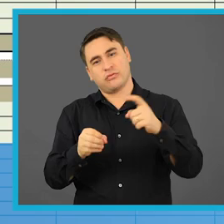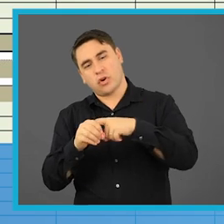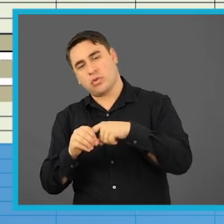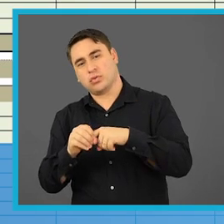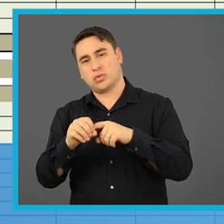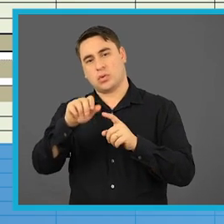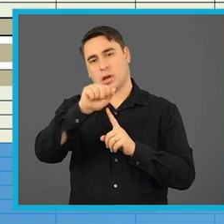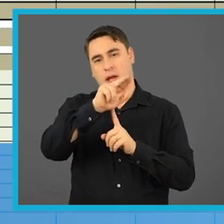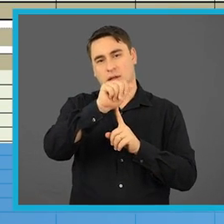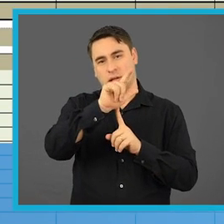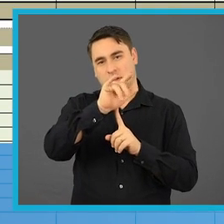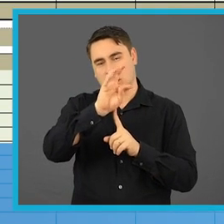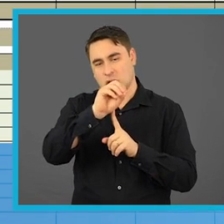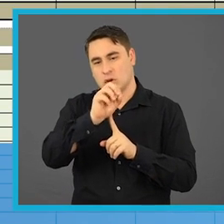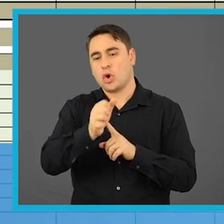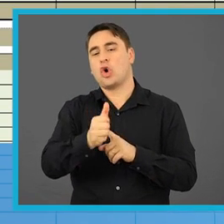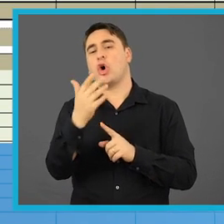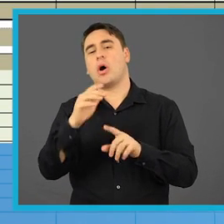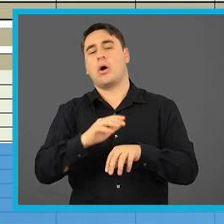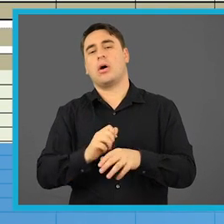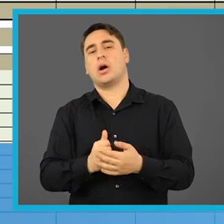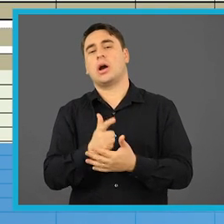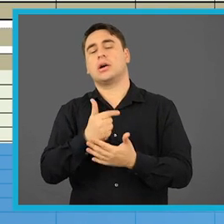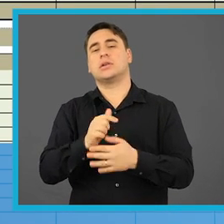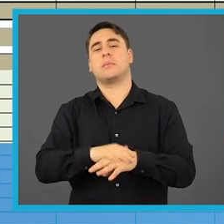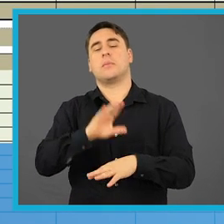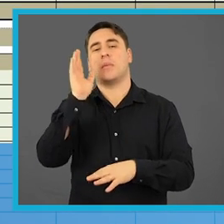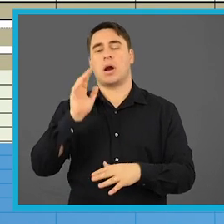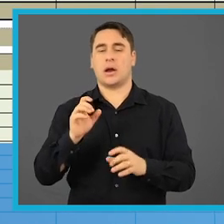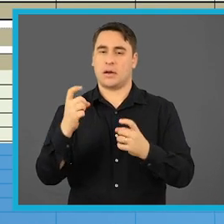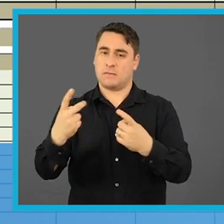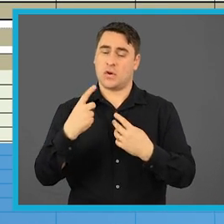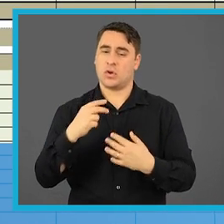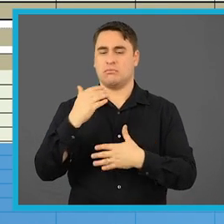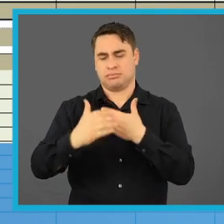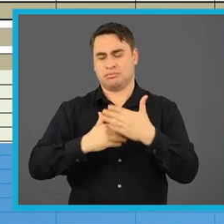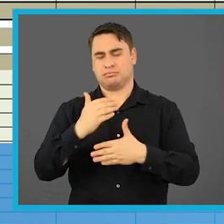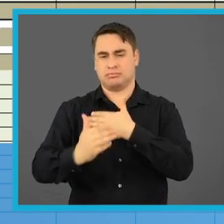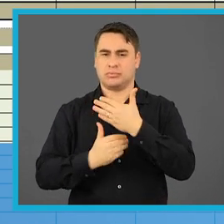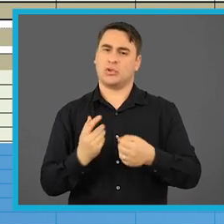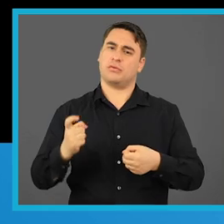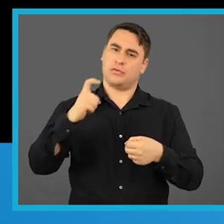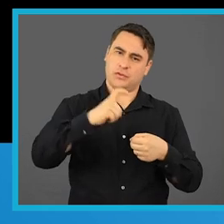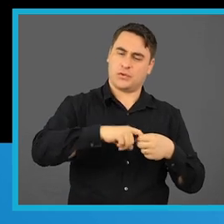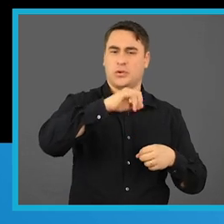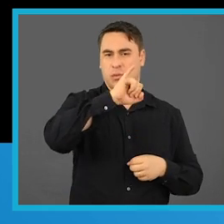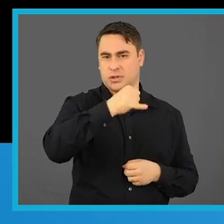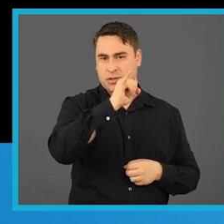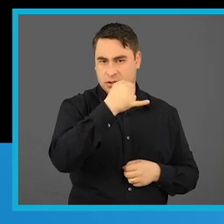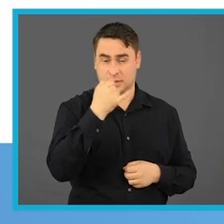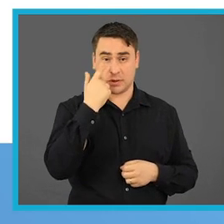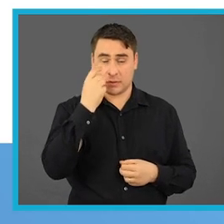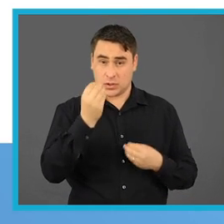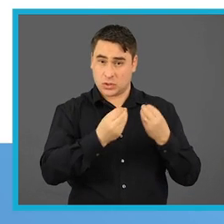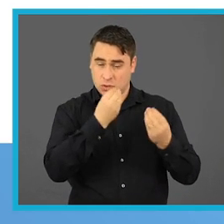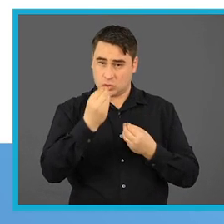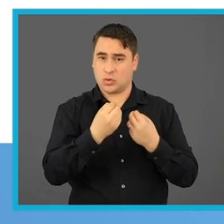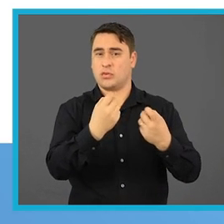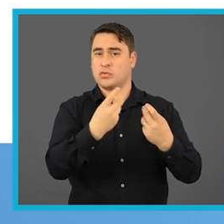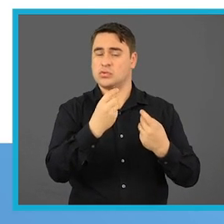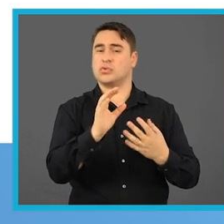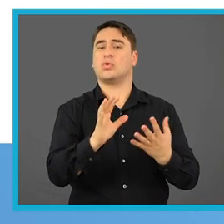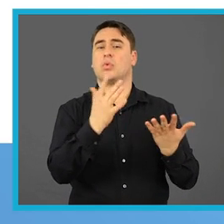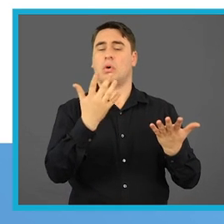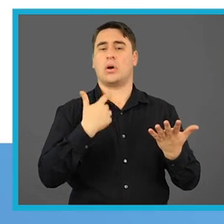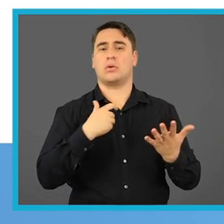para o analítico, vejo que item que eu gastei mais com o fornecedor e assim por diante. Volto para janeiro, vejo